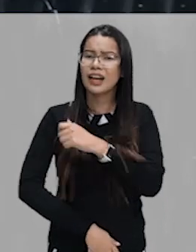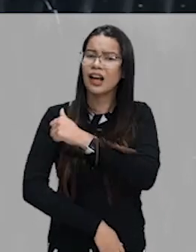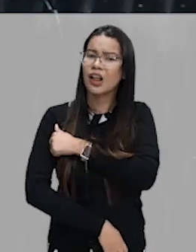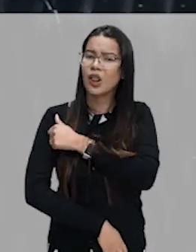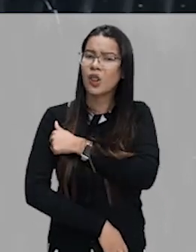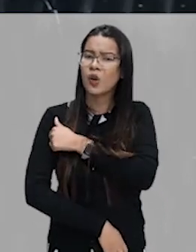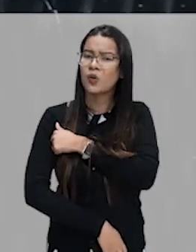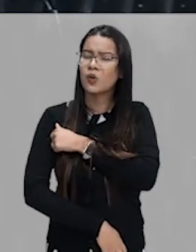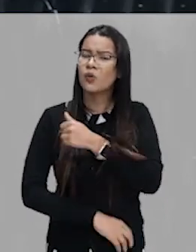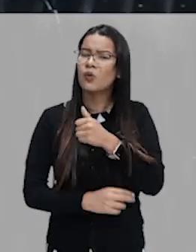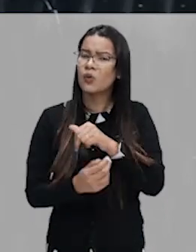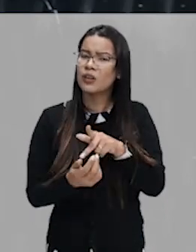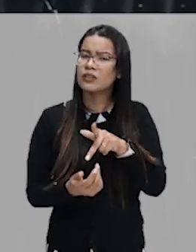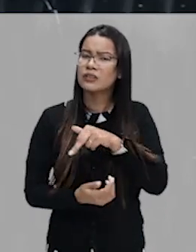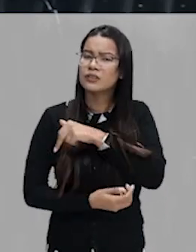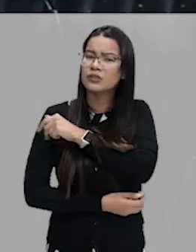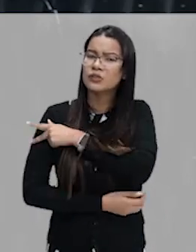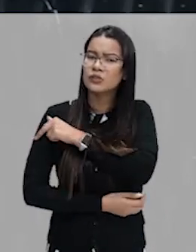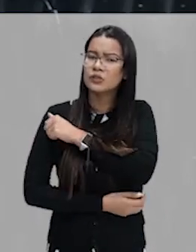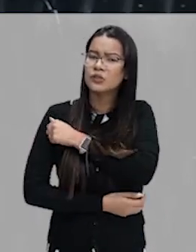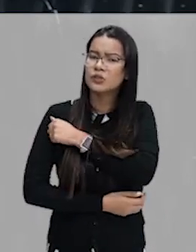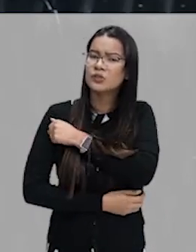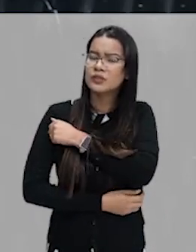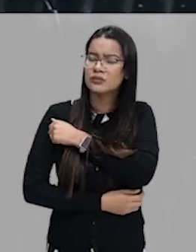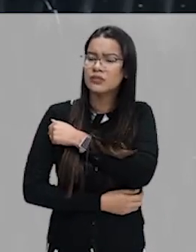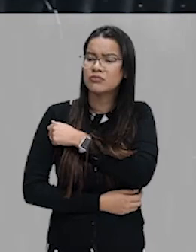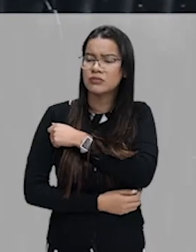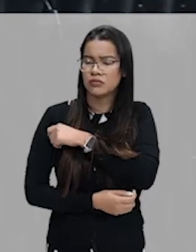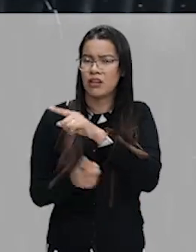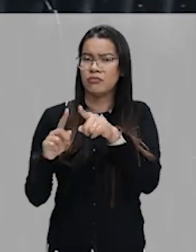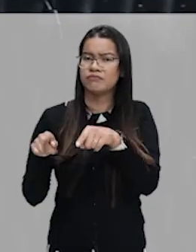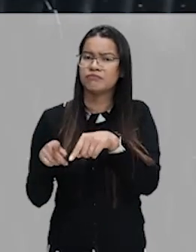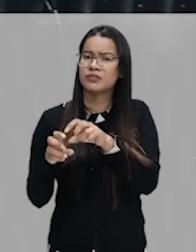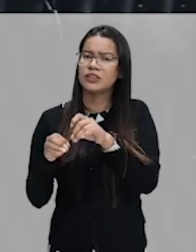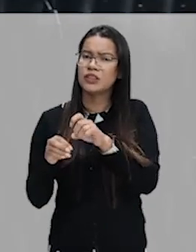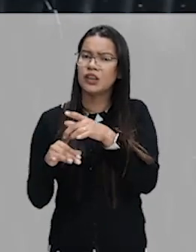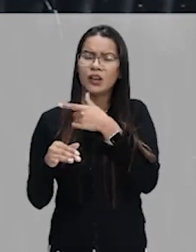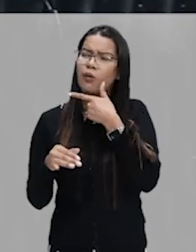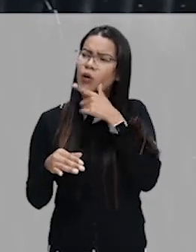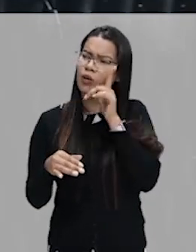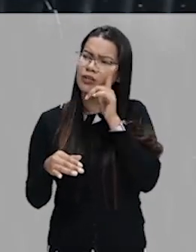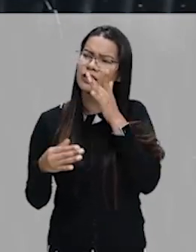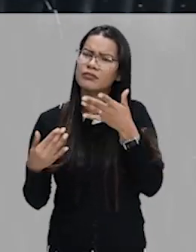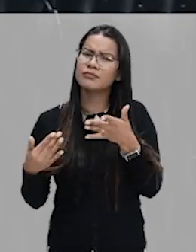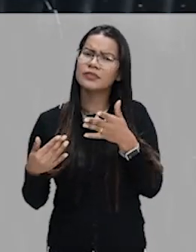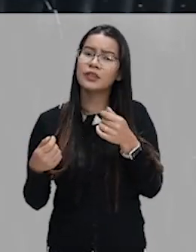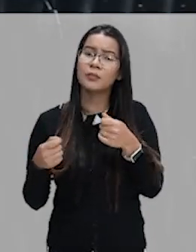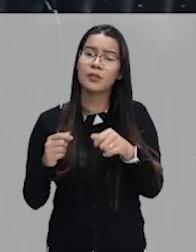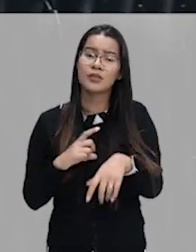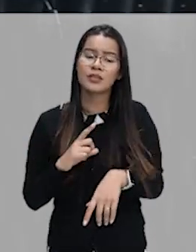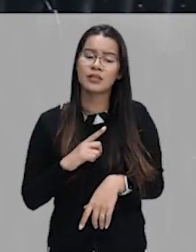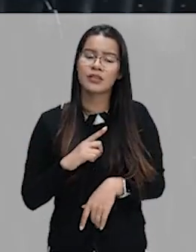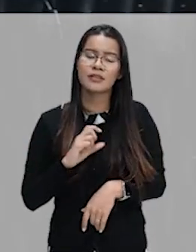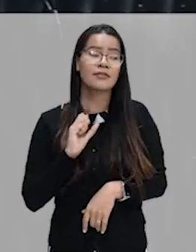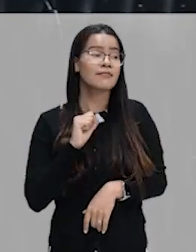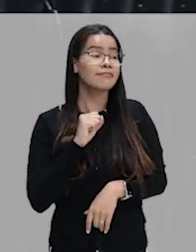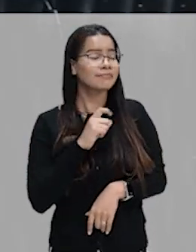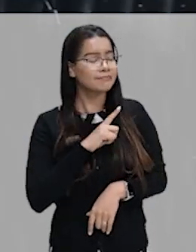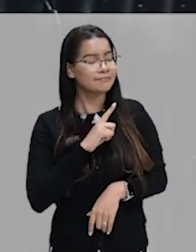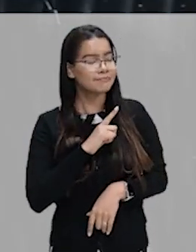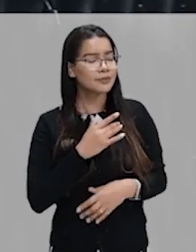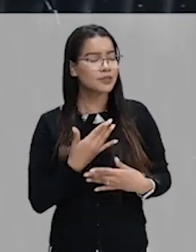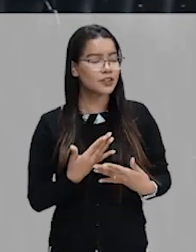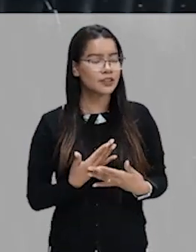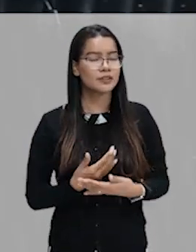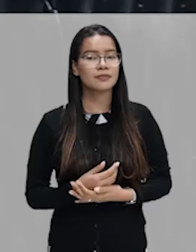Havia ou houve estudantes na sala de aula ontem? Aí eu posso ter yes, they